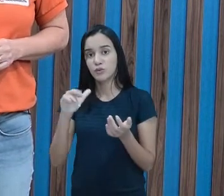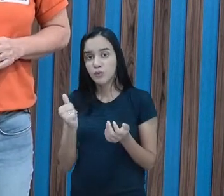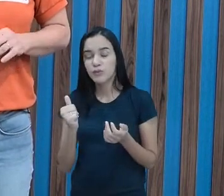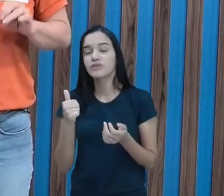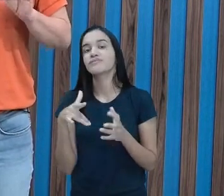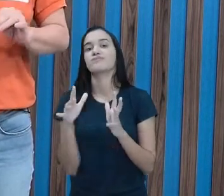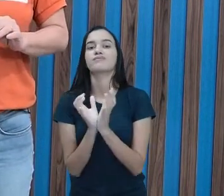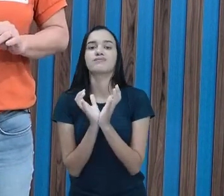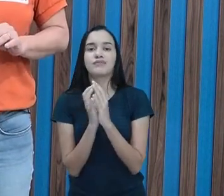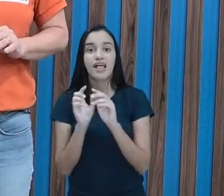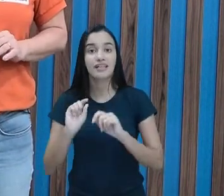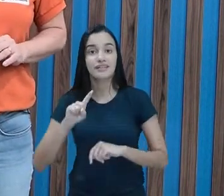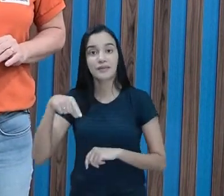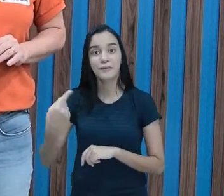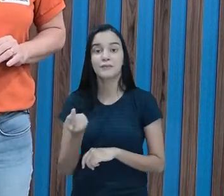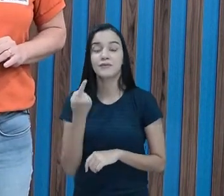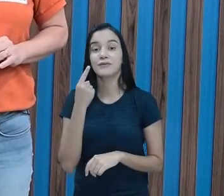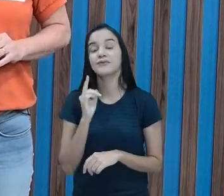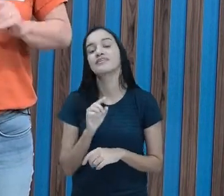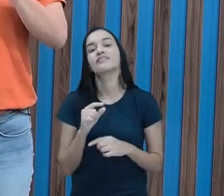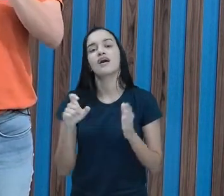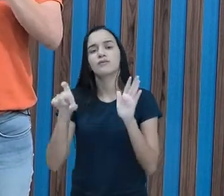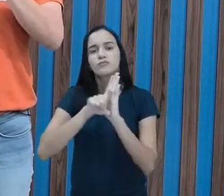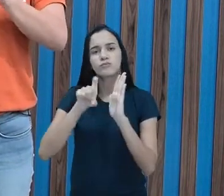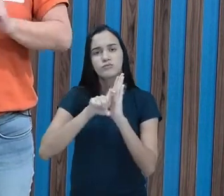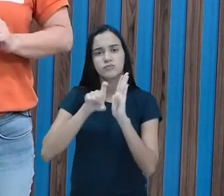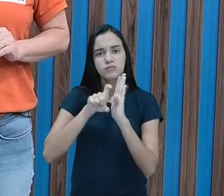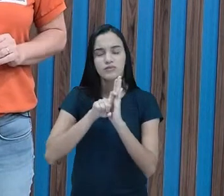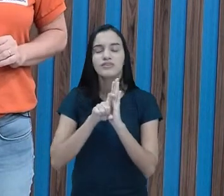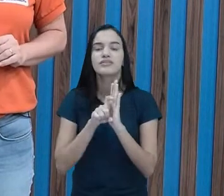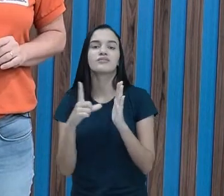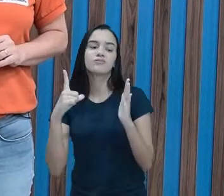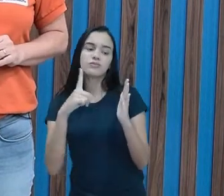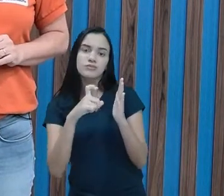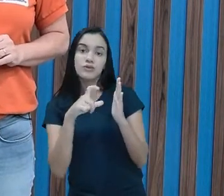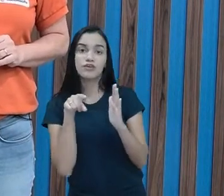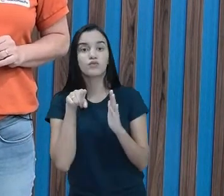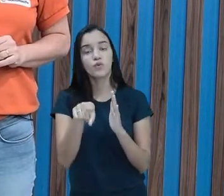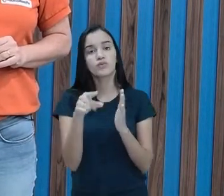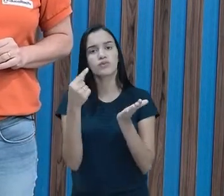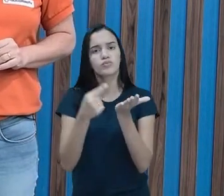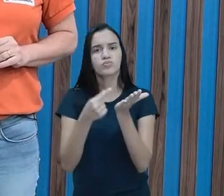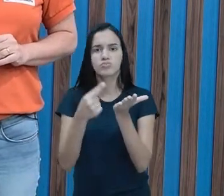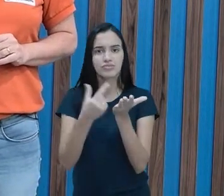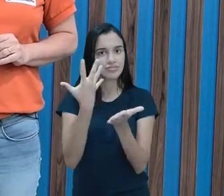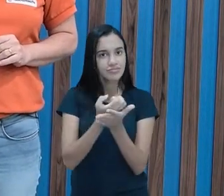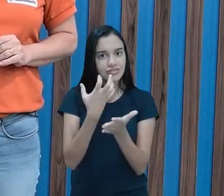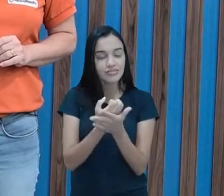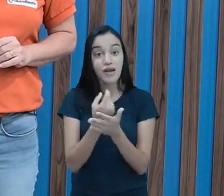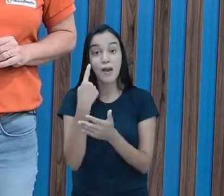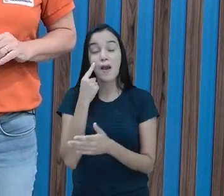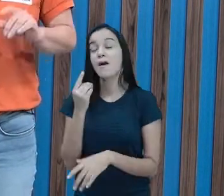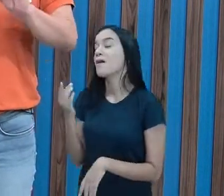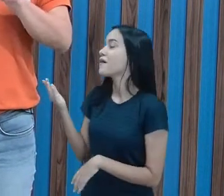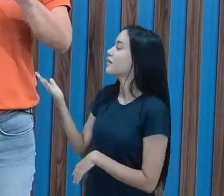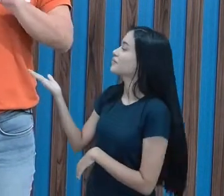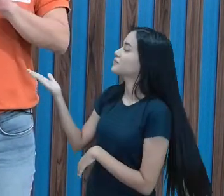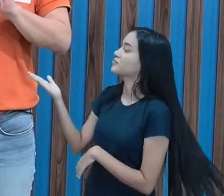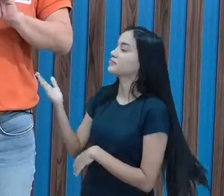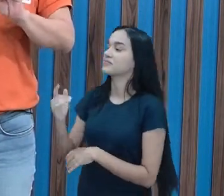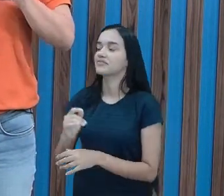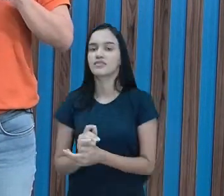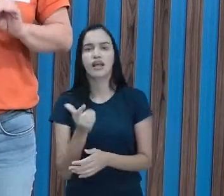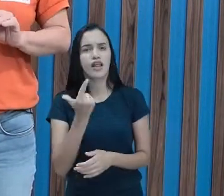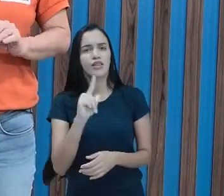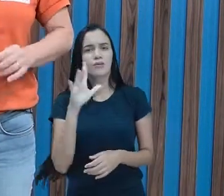Recife. Daqui a pouquinho vai aparecer o QR Code. Para você que não instalou ainda o aplicativo, olha aí, apareceu. Se você ainda não